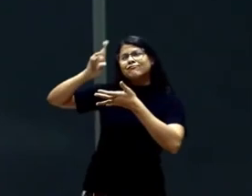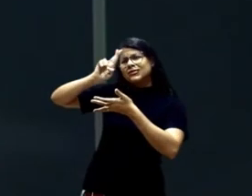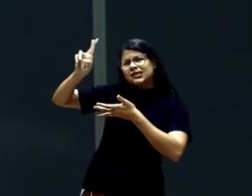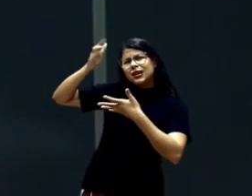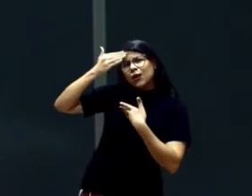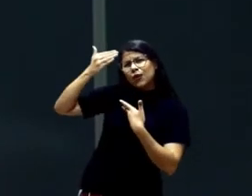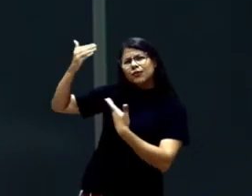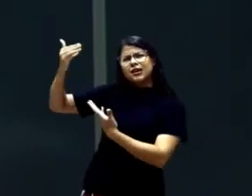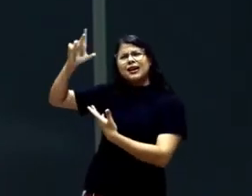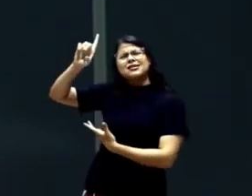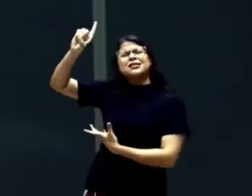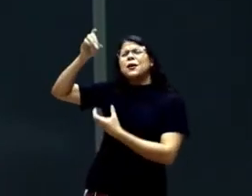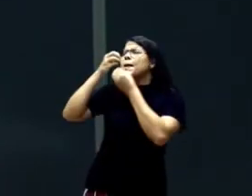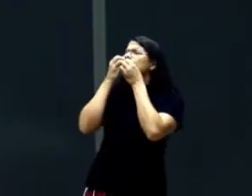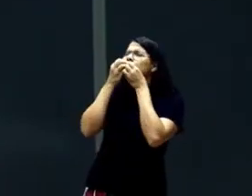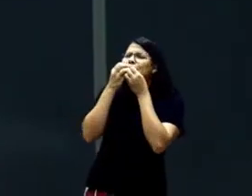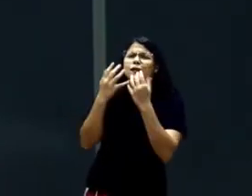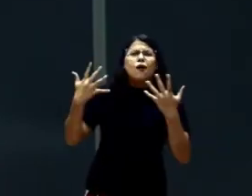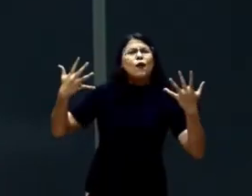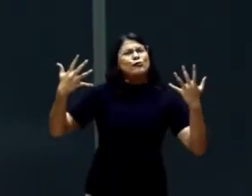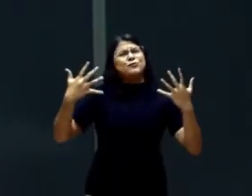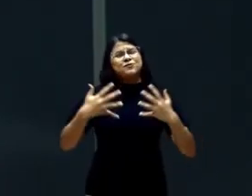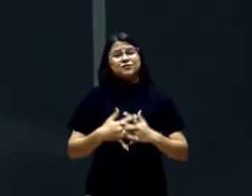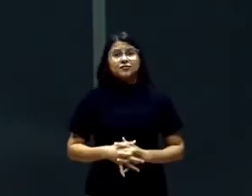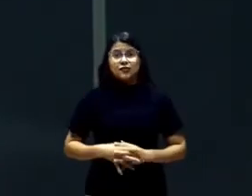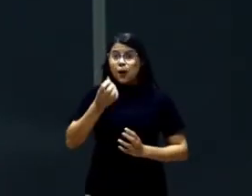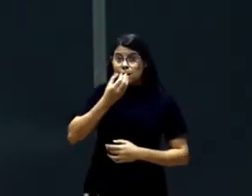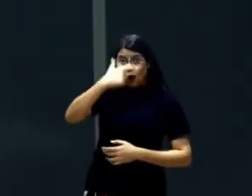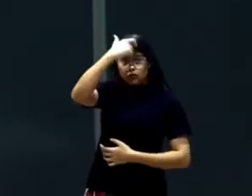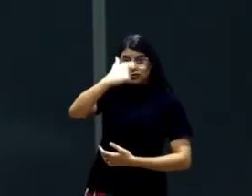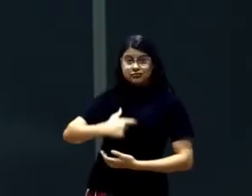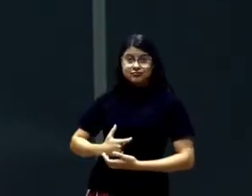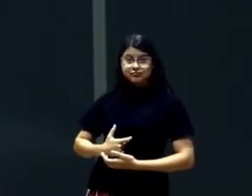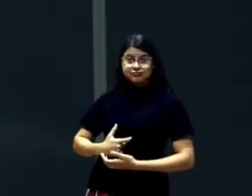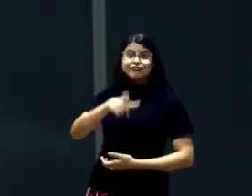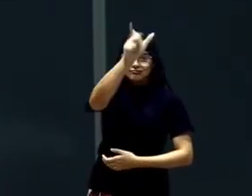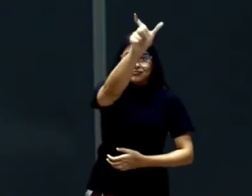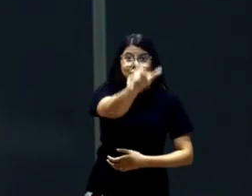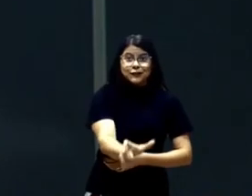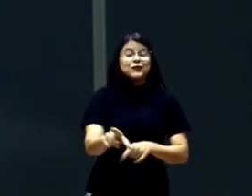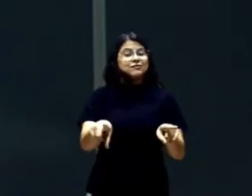Como Deus tem sido bom. Bom comigo, bom contigo.